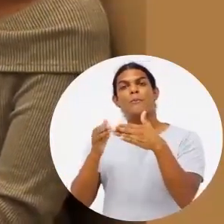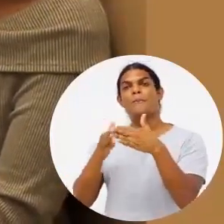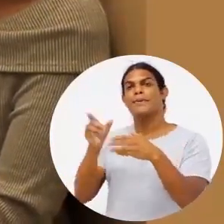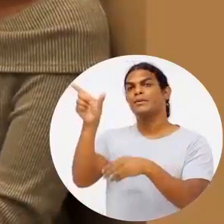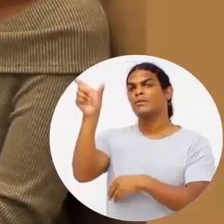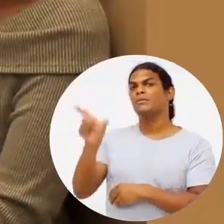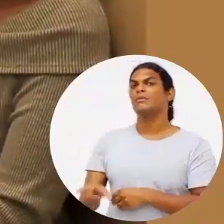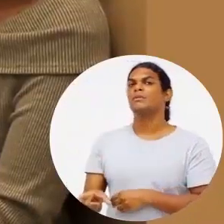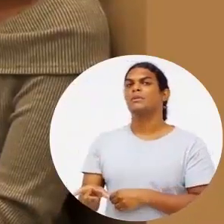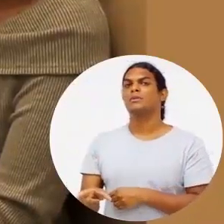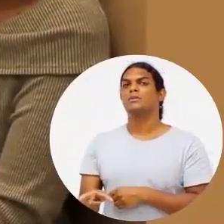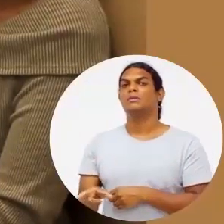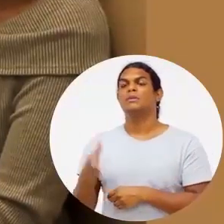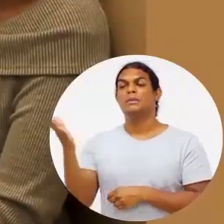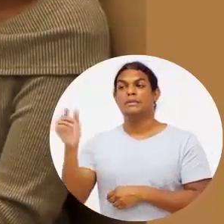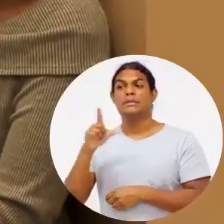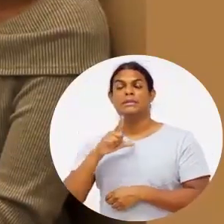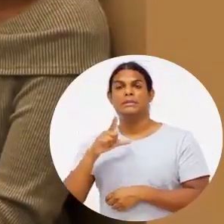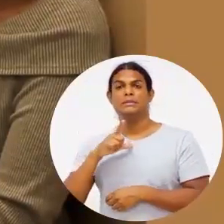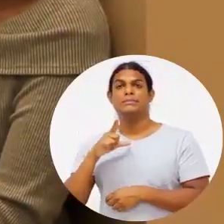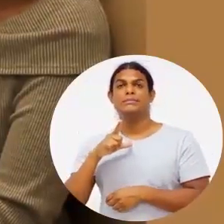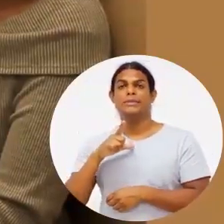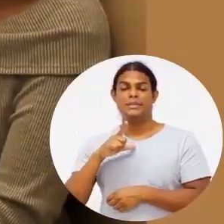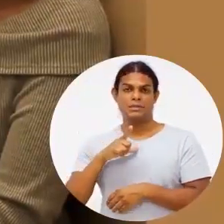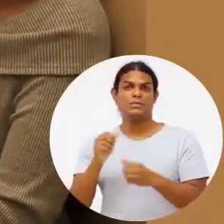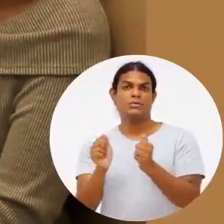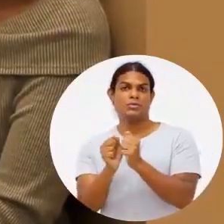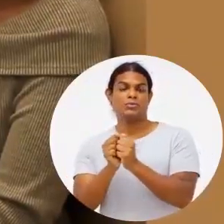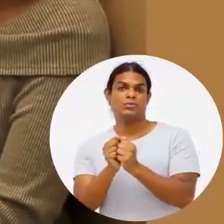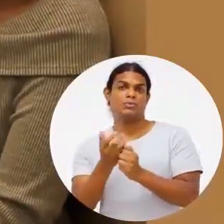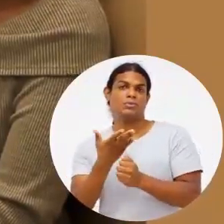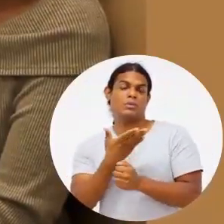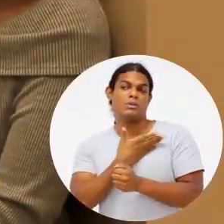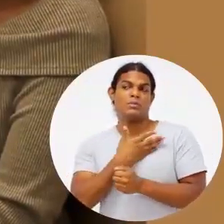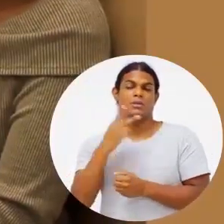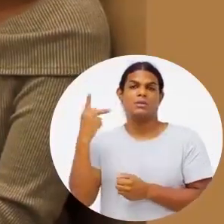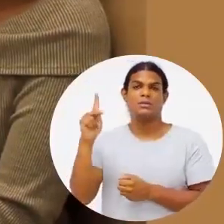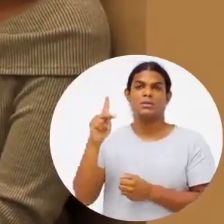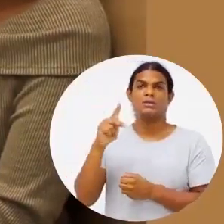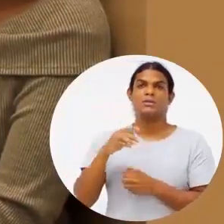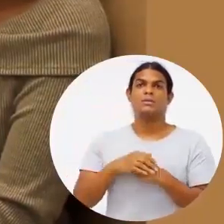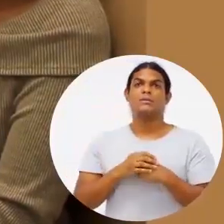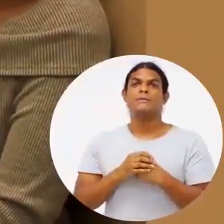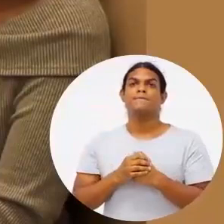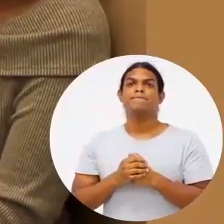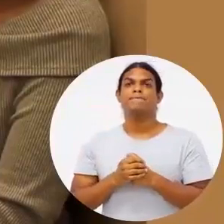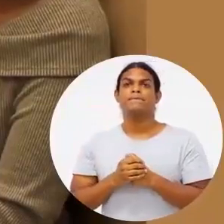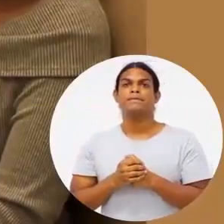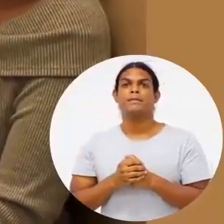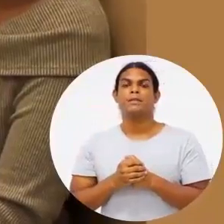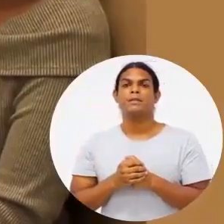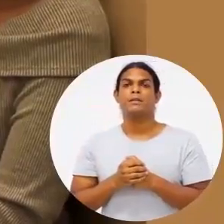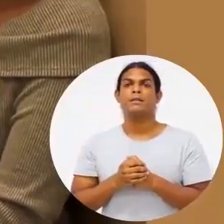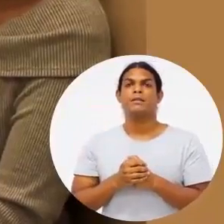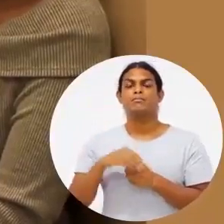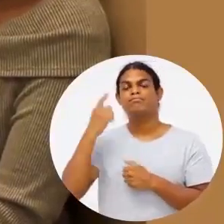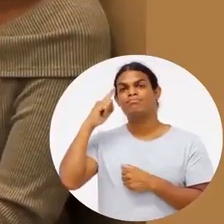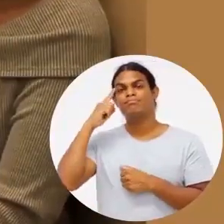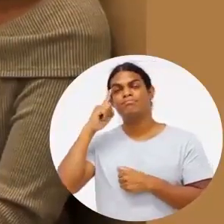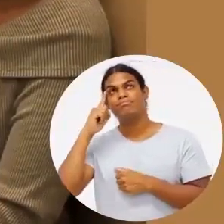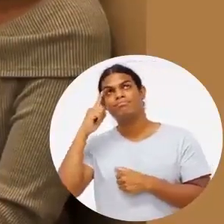E recentemente eu tive a oportunidade de estar com essa colega italiana, com a professora Hermínia, e nós pensamos nessa possibilidade,